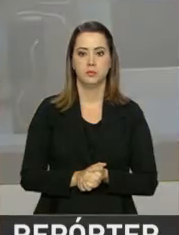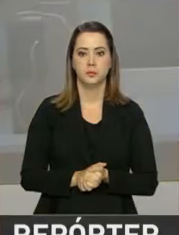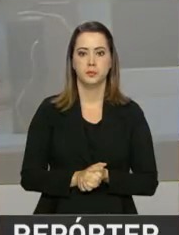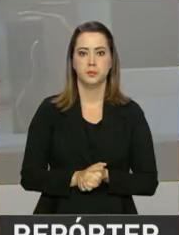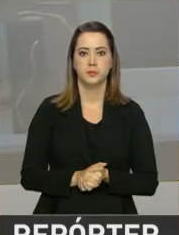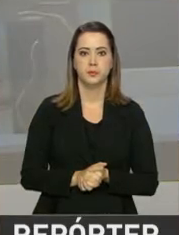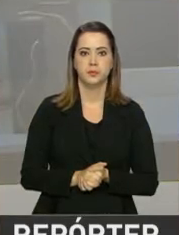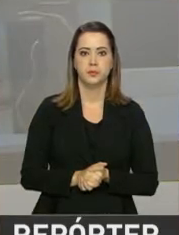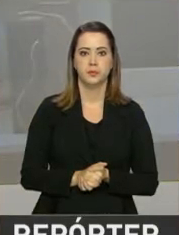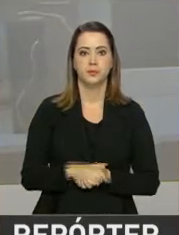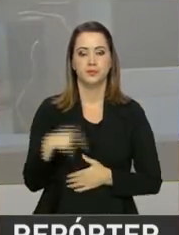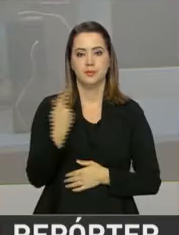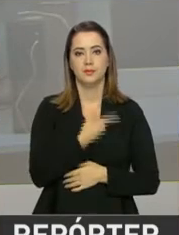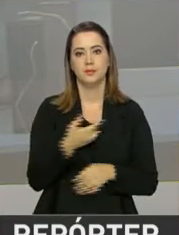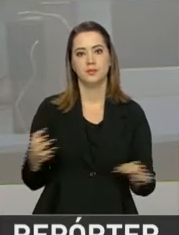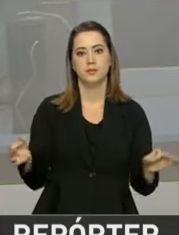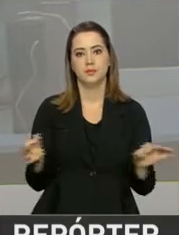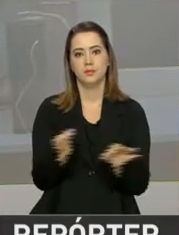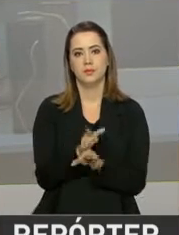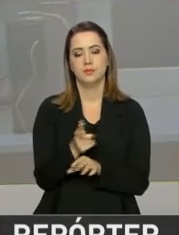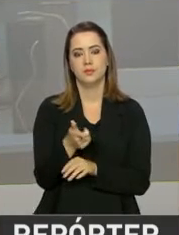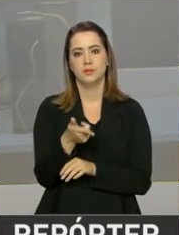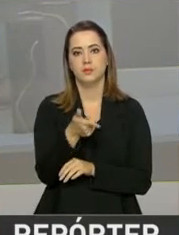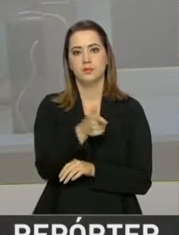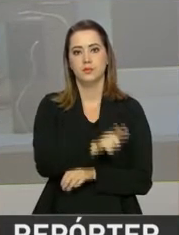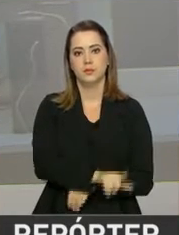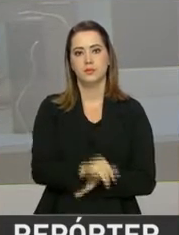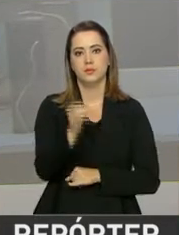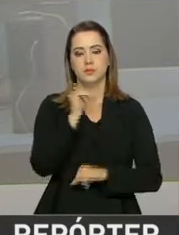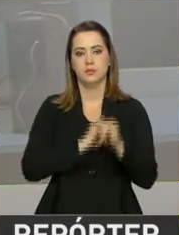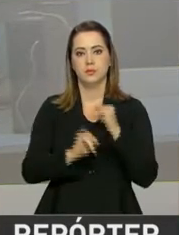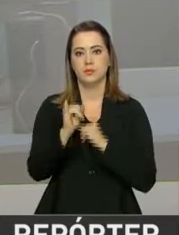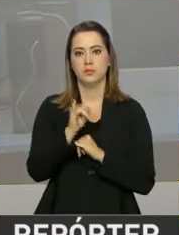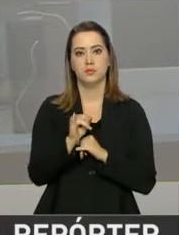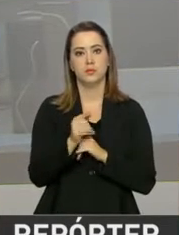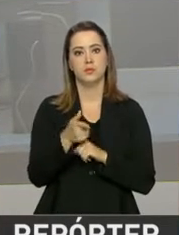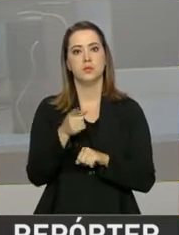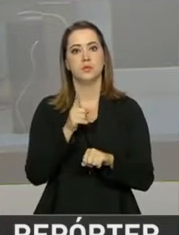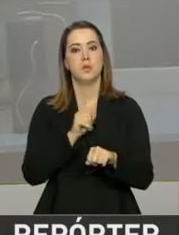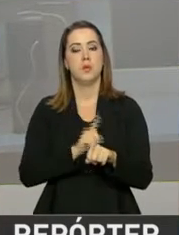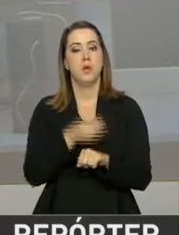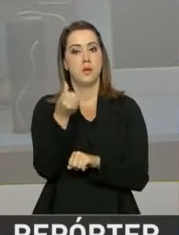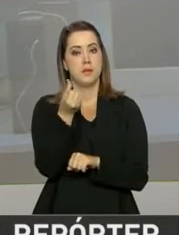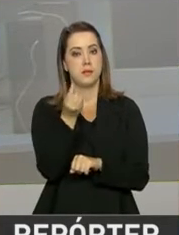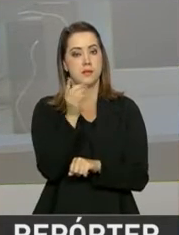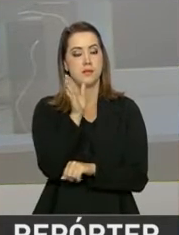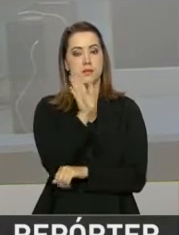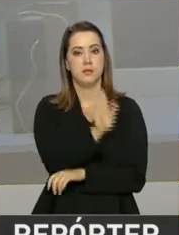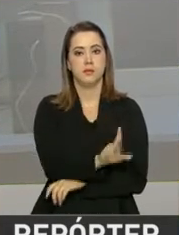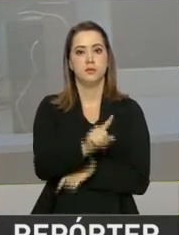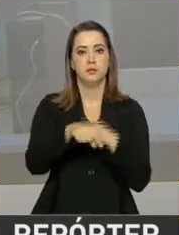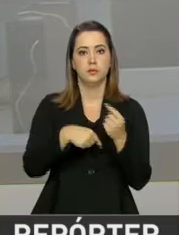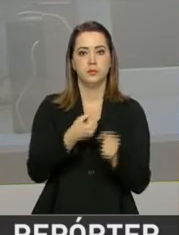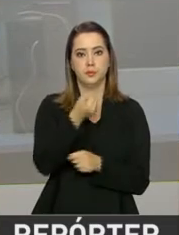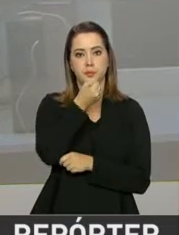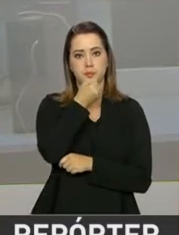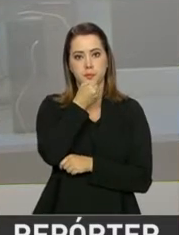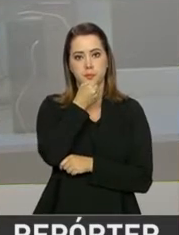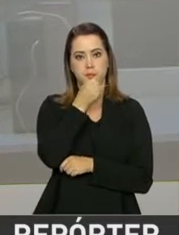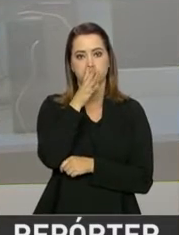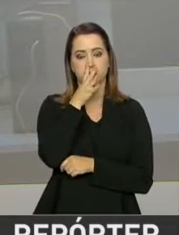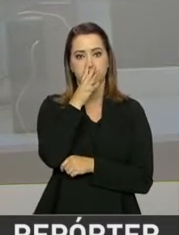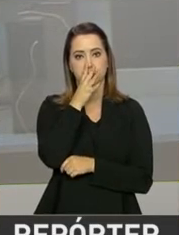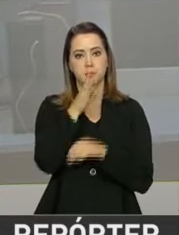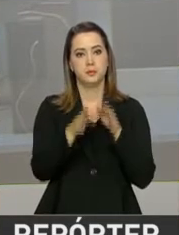bom e nós ficamos por aqui voltamos a qualquer momento com outras informações ou seis da tarde na próxima edição do repórter